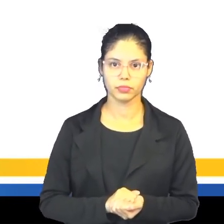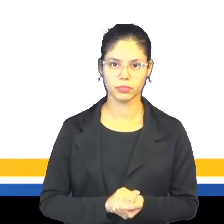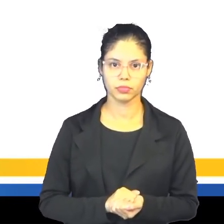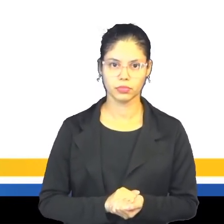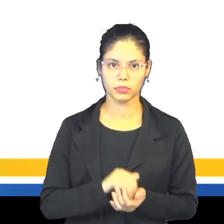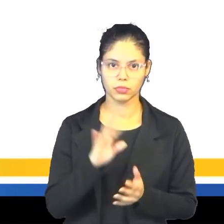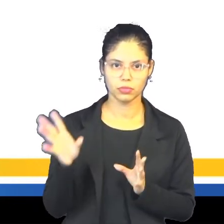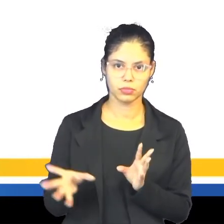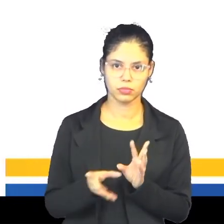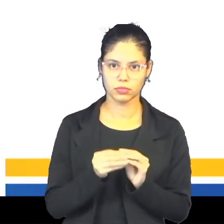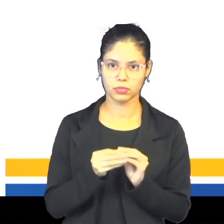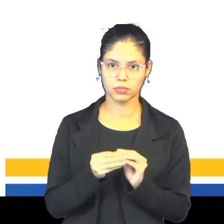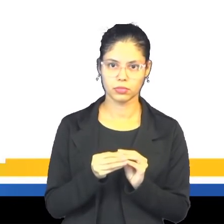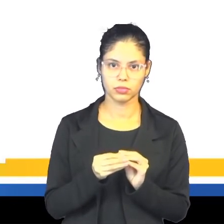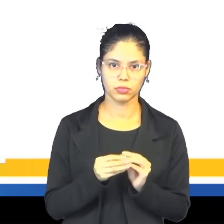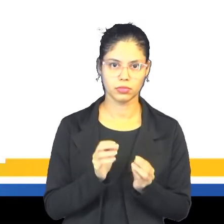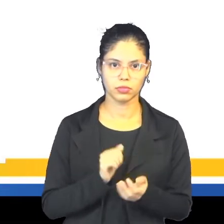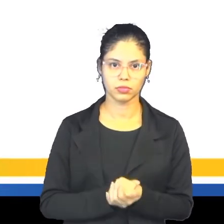Questão 1.